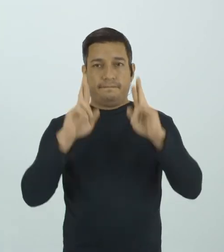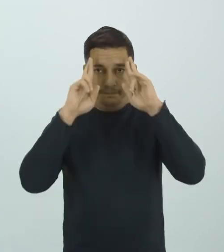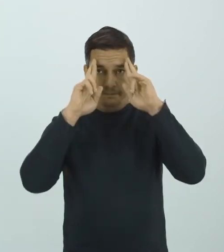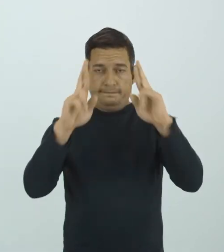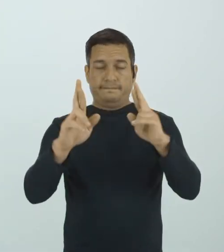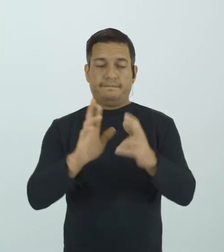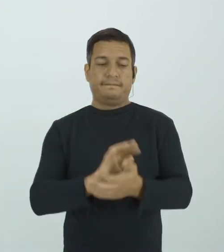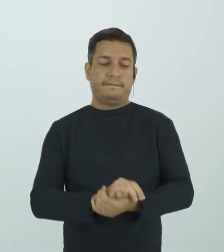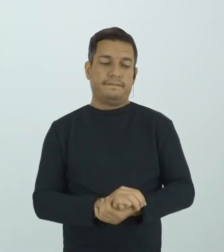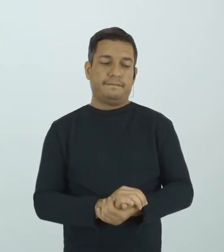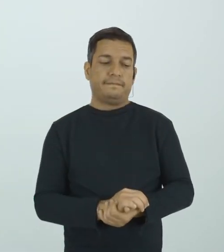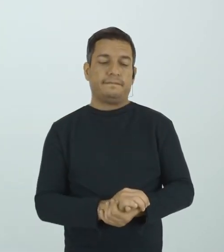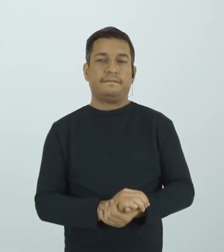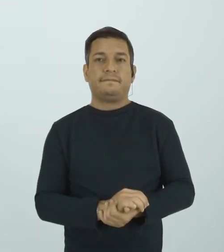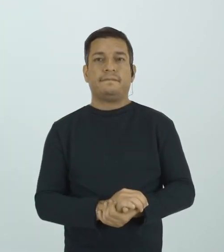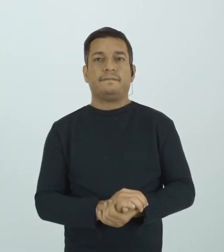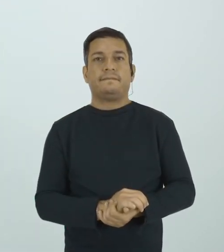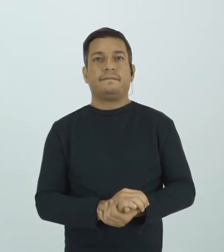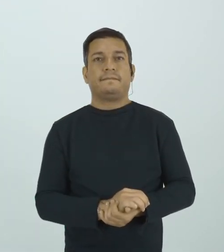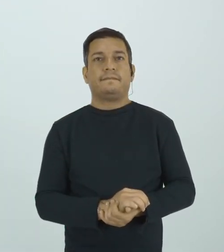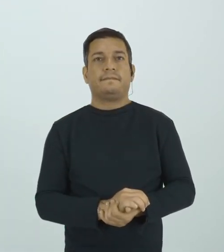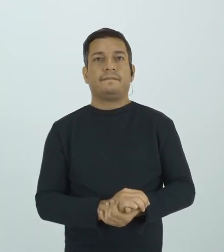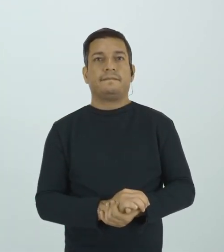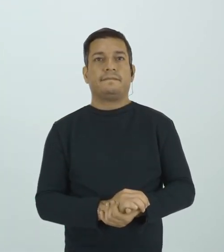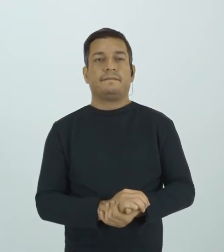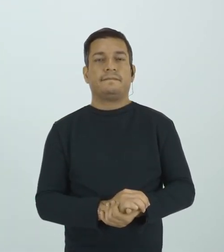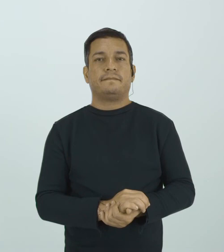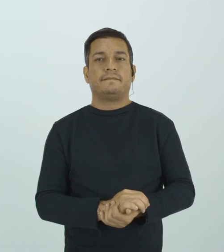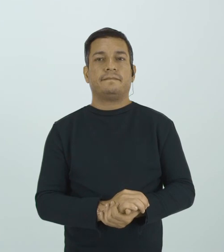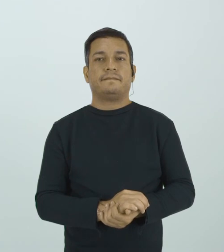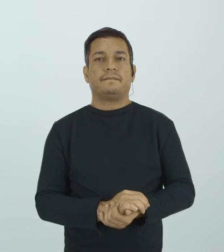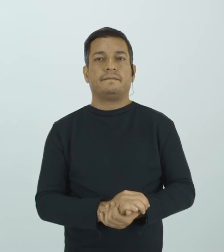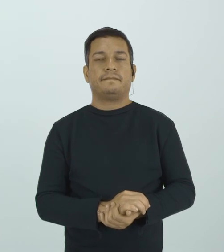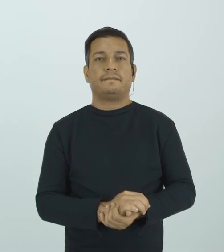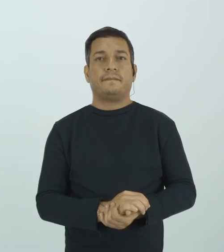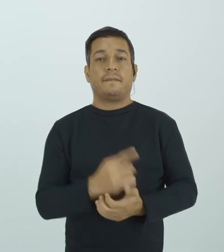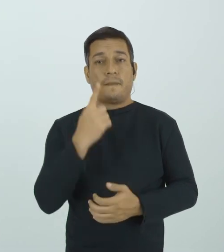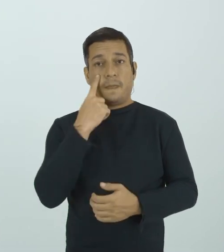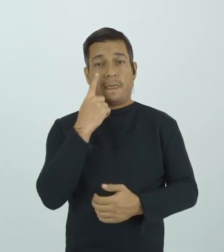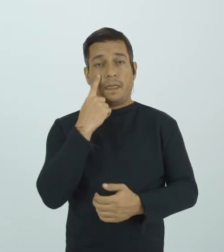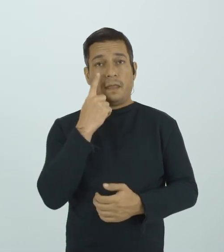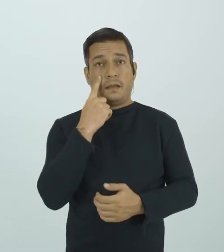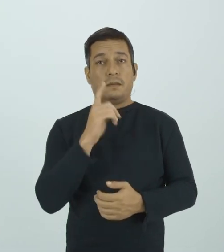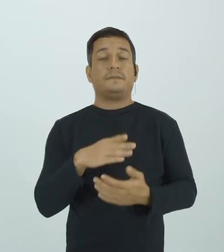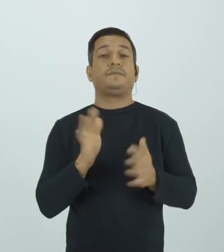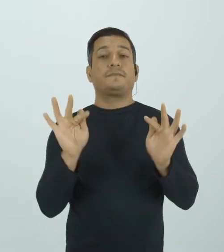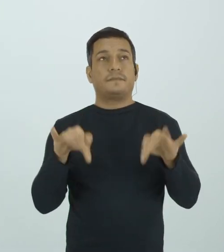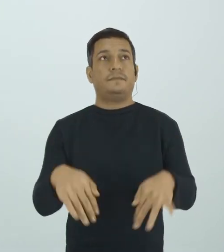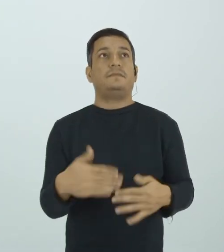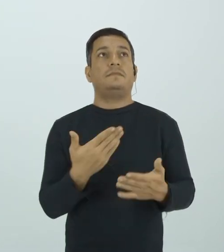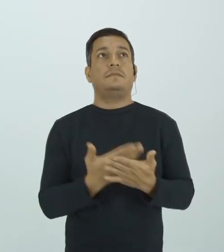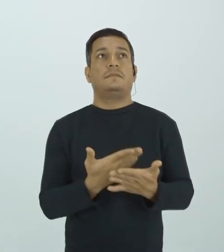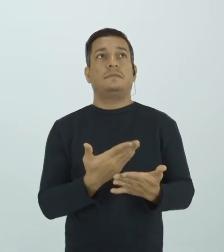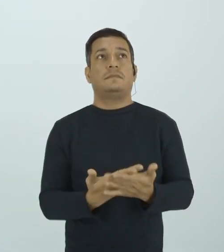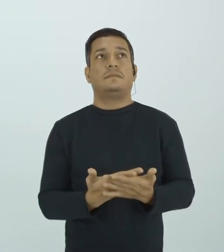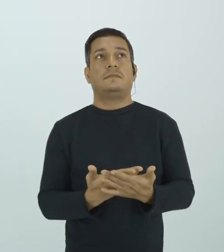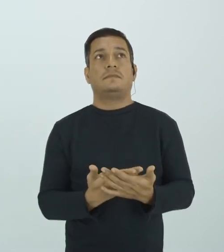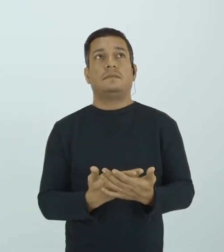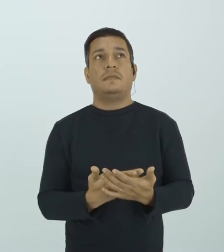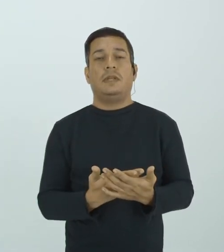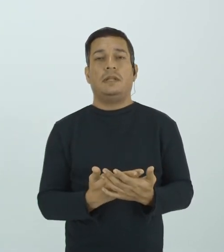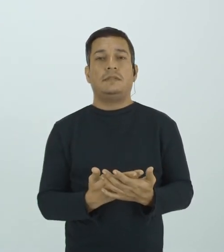Respeitar as demais religiões, não importa qual. Olha só, nós chegamos ao final de mais uma